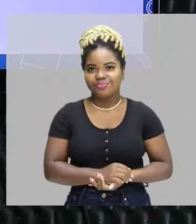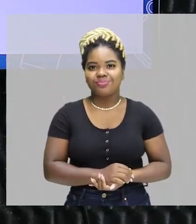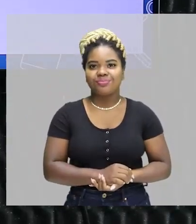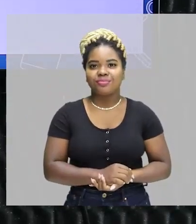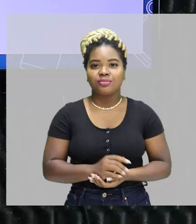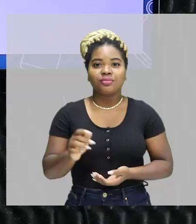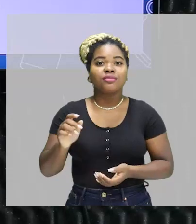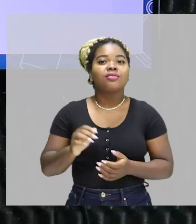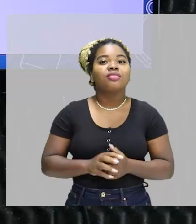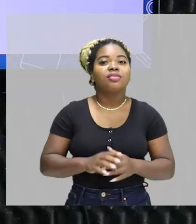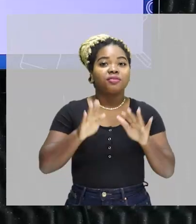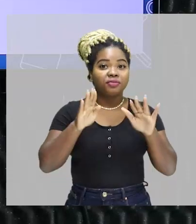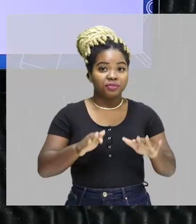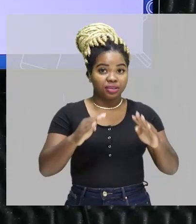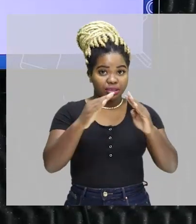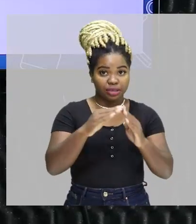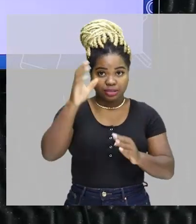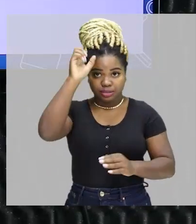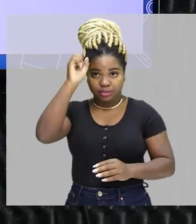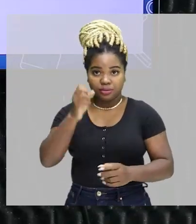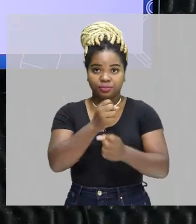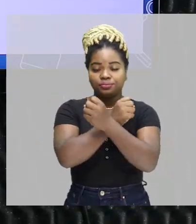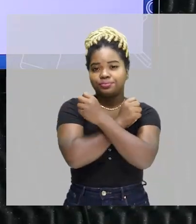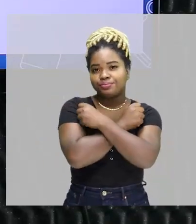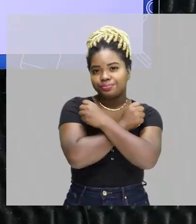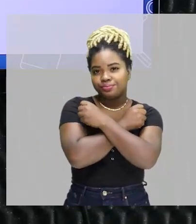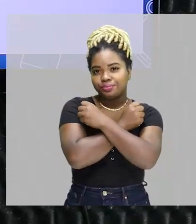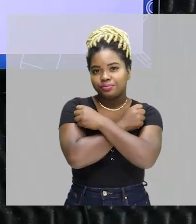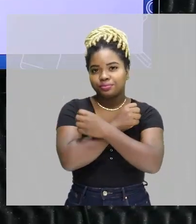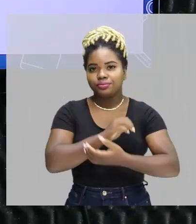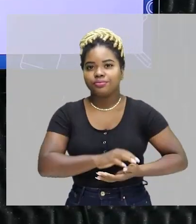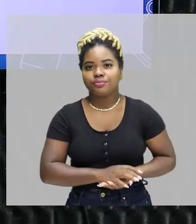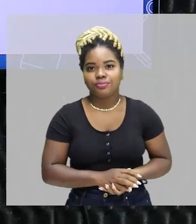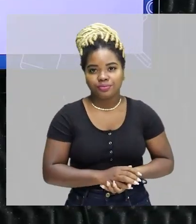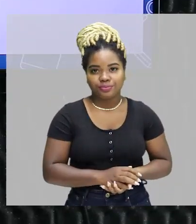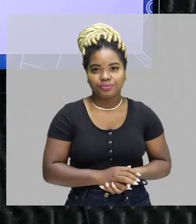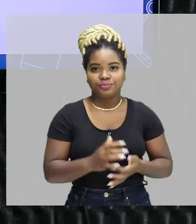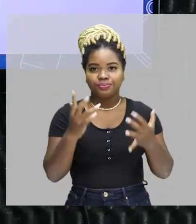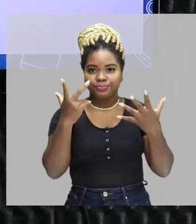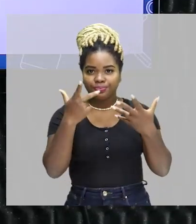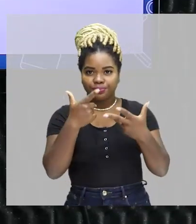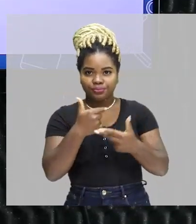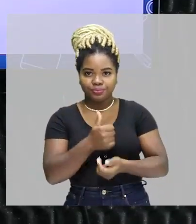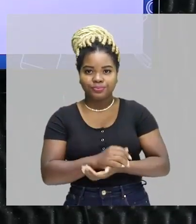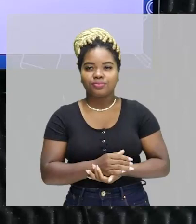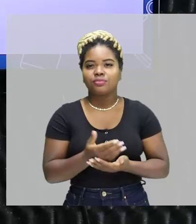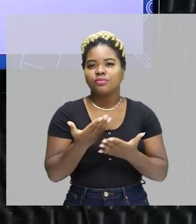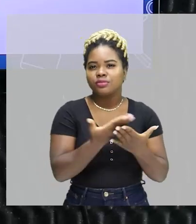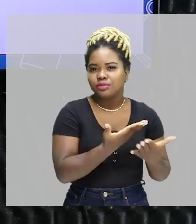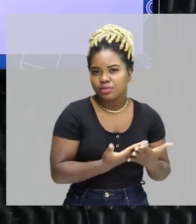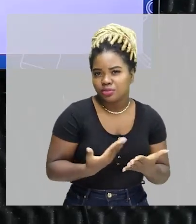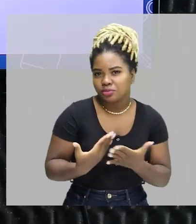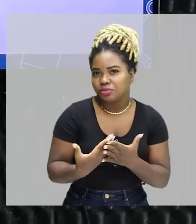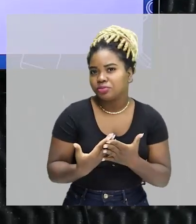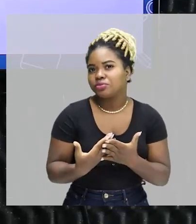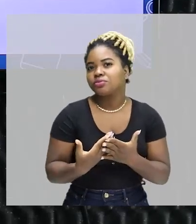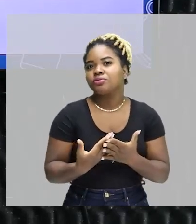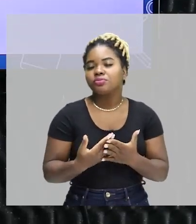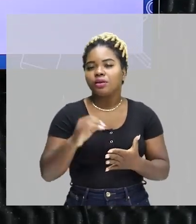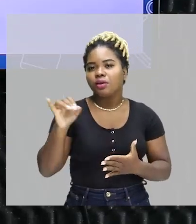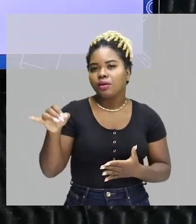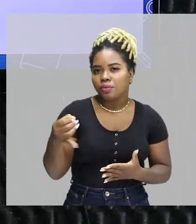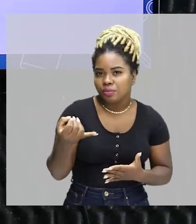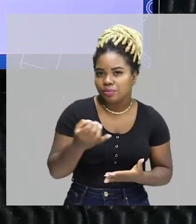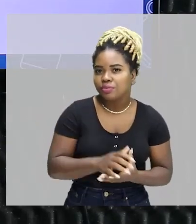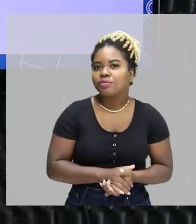tá bom? Fica aqui com vocês o nosso forte abraço, tá? Maravilhoso estudo a vocês, aproveitem